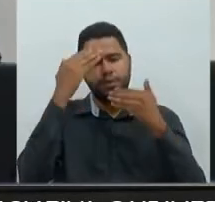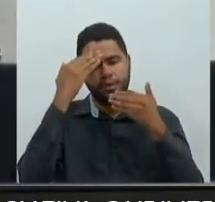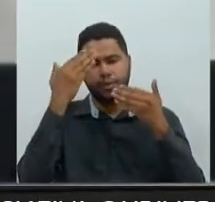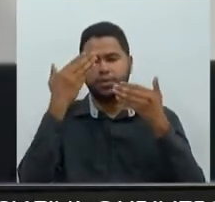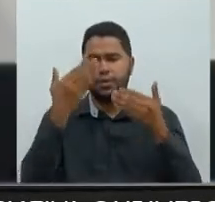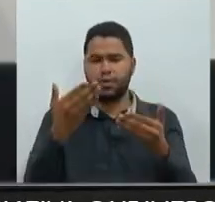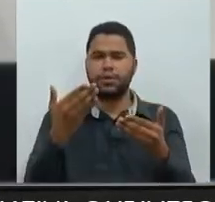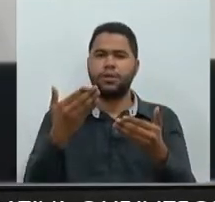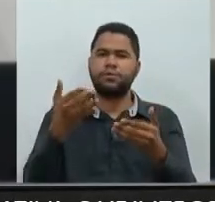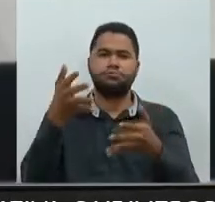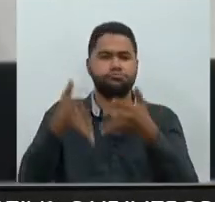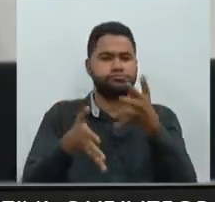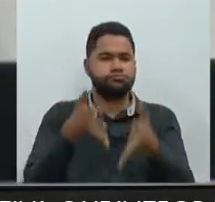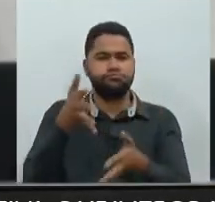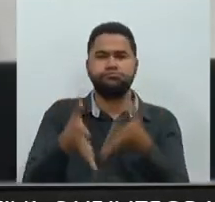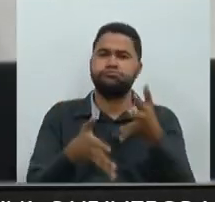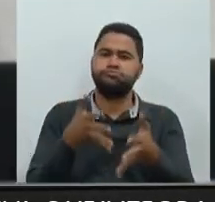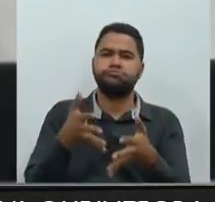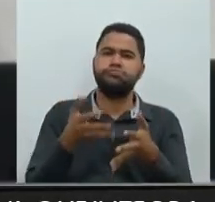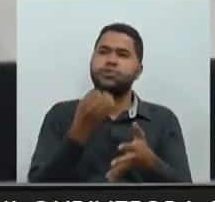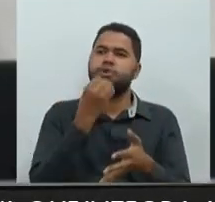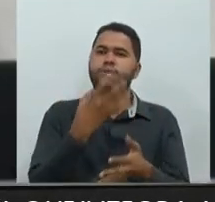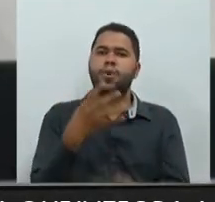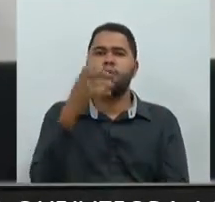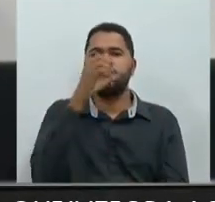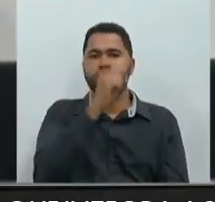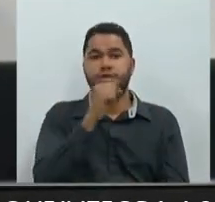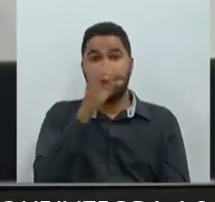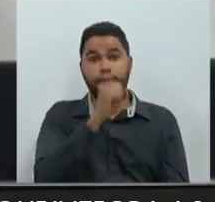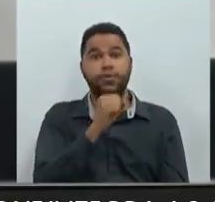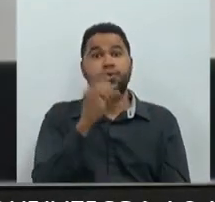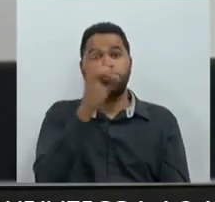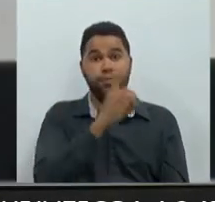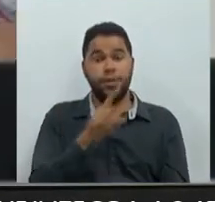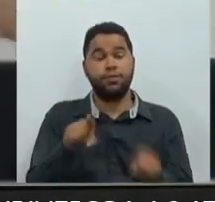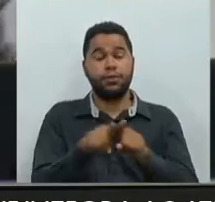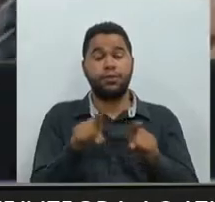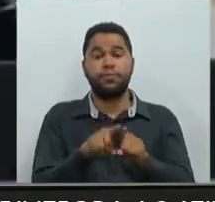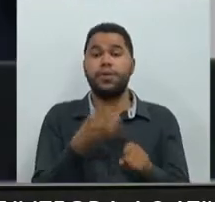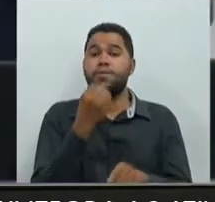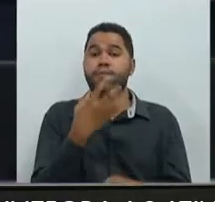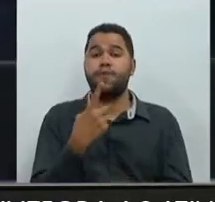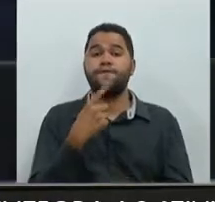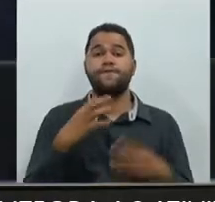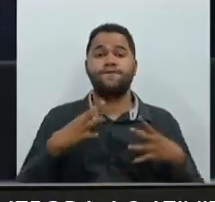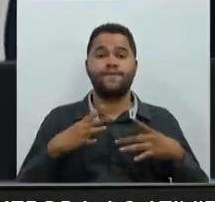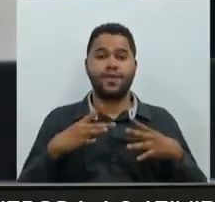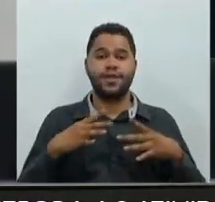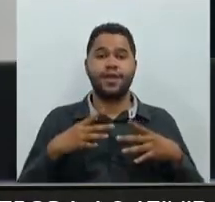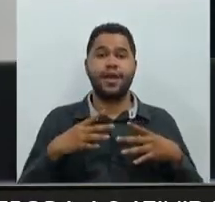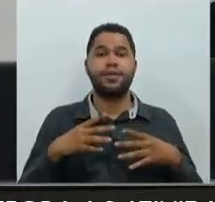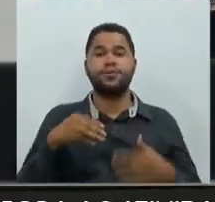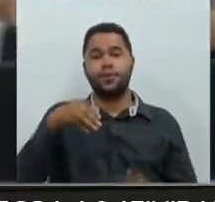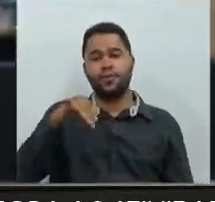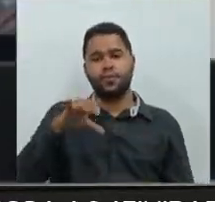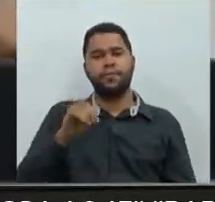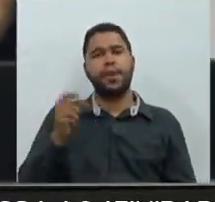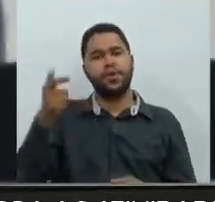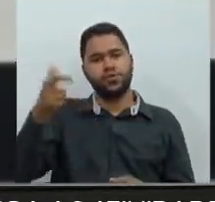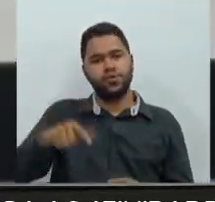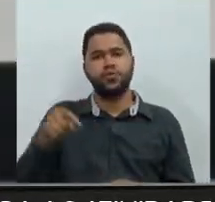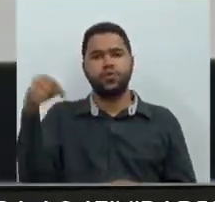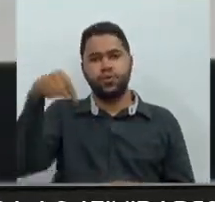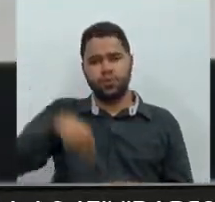aqui todas as falas. E bom final de semana, bom feriado aí, né, de Semana Santa a todos. Em maio nós encontraremos novamente